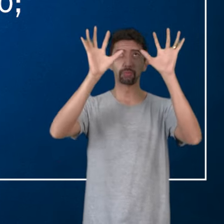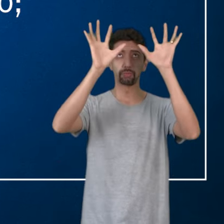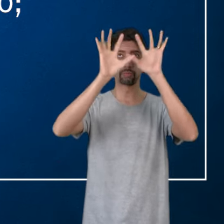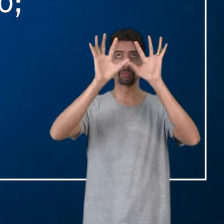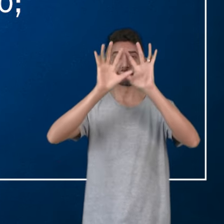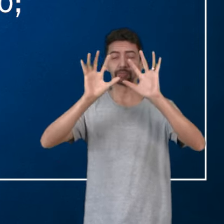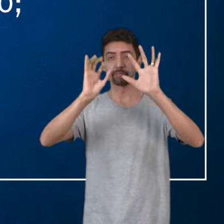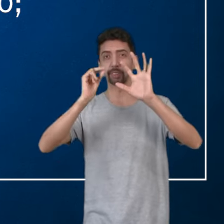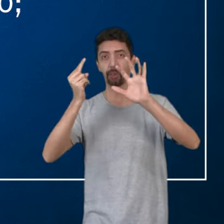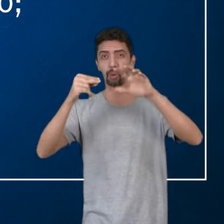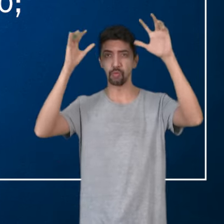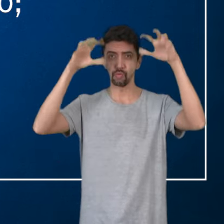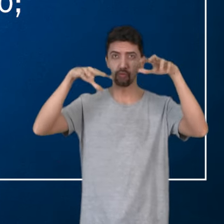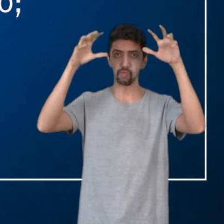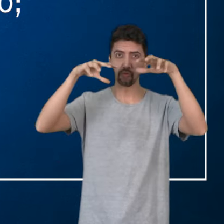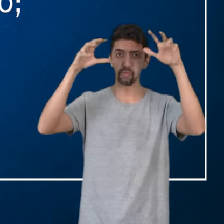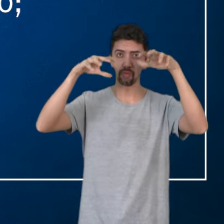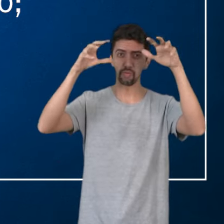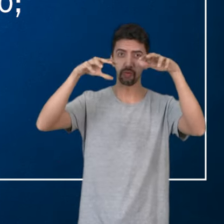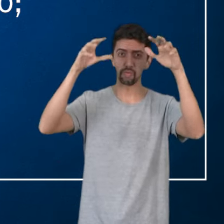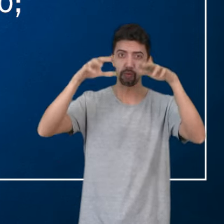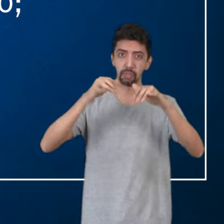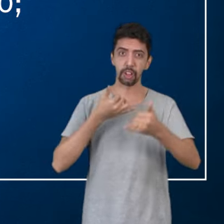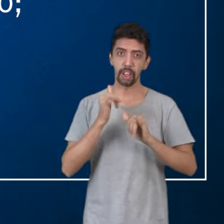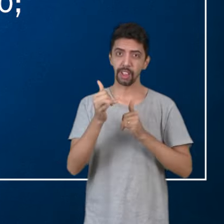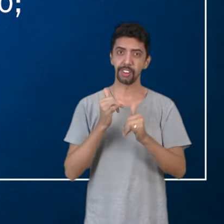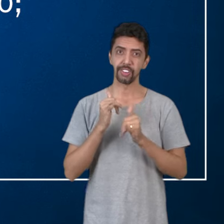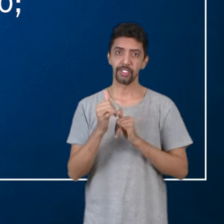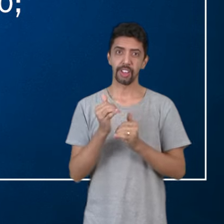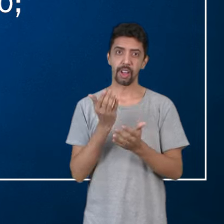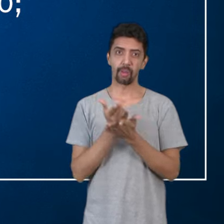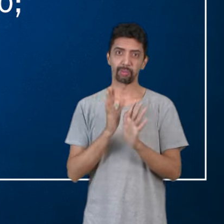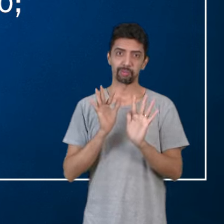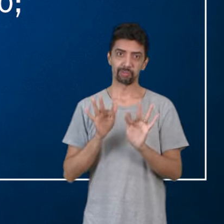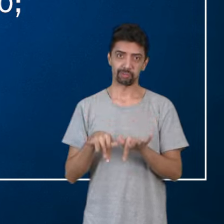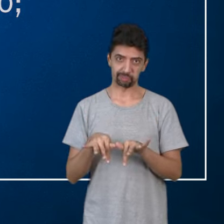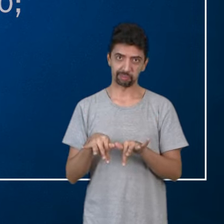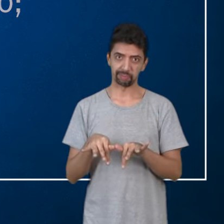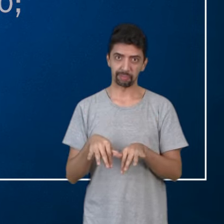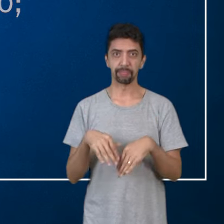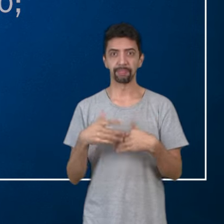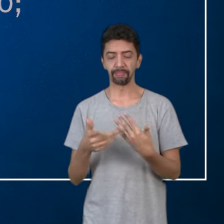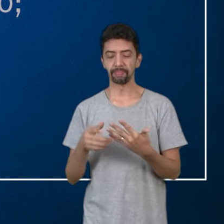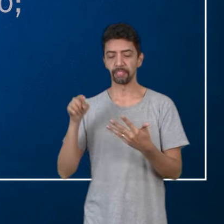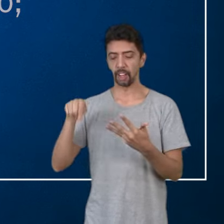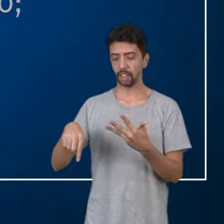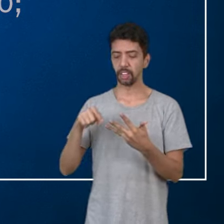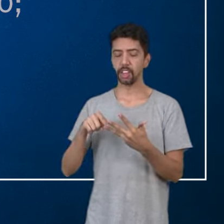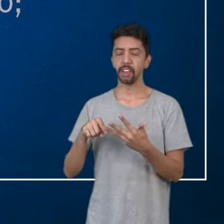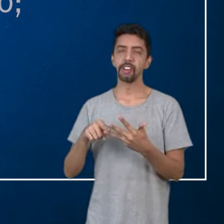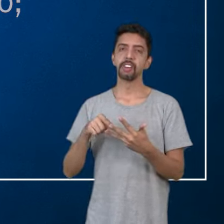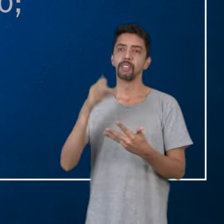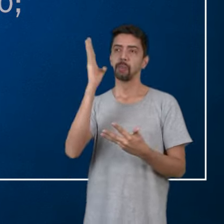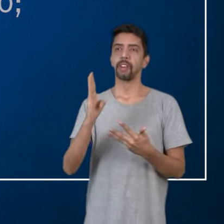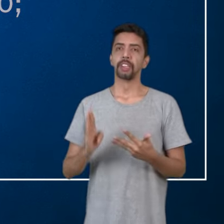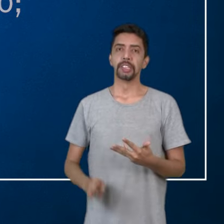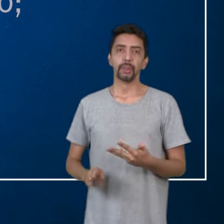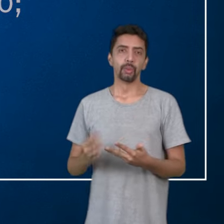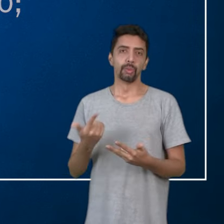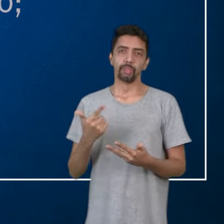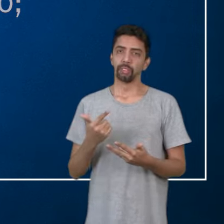e chuvosos, você corre sérios riscos de ficar sem energia elétrica. Falta de incentivo no Brasil é